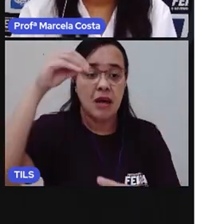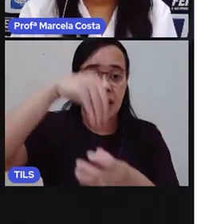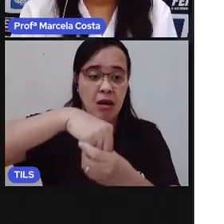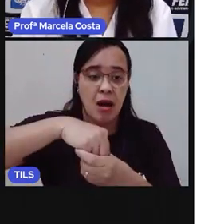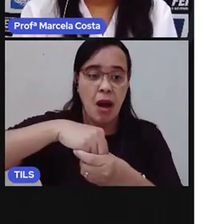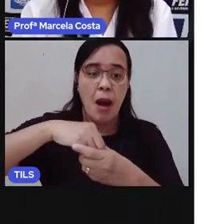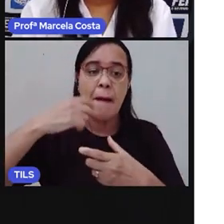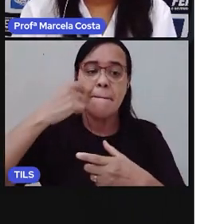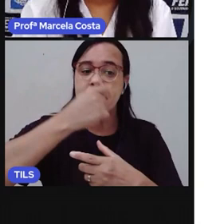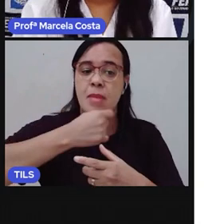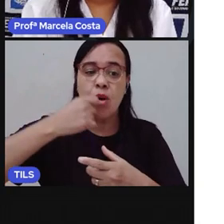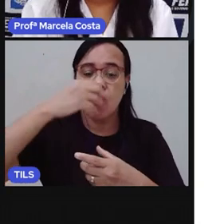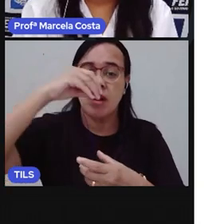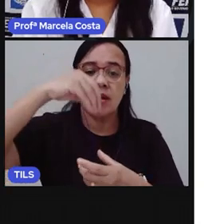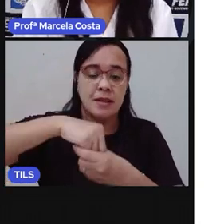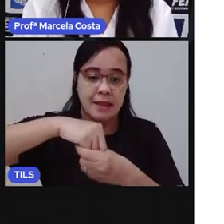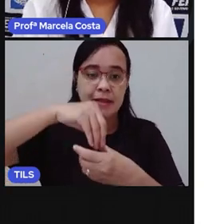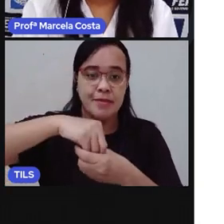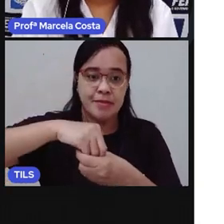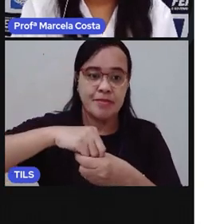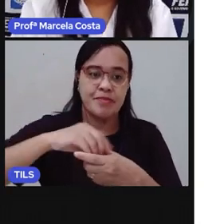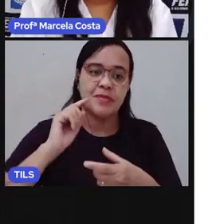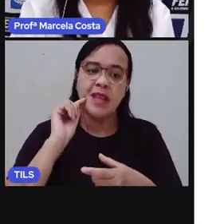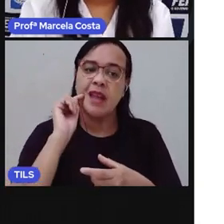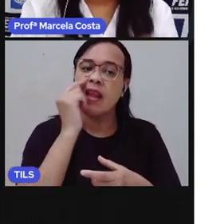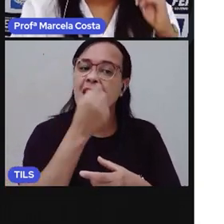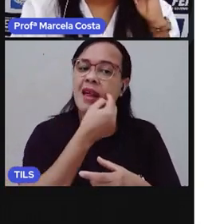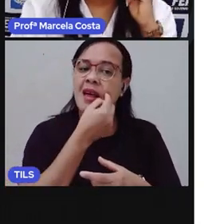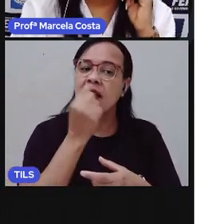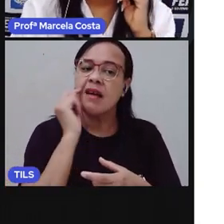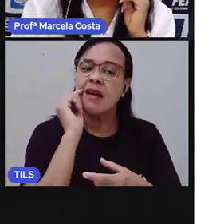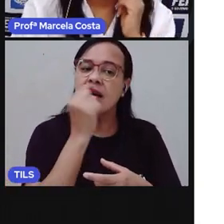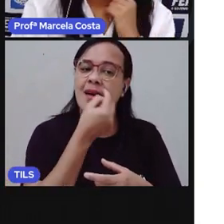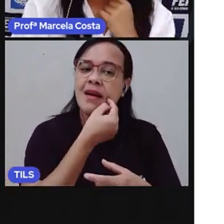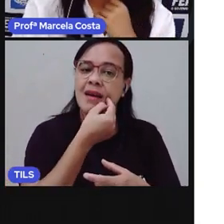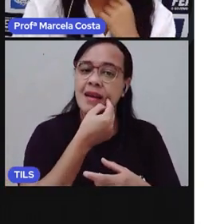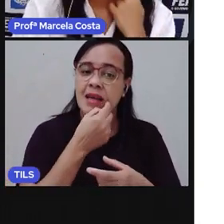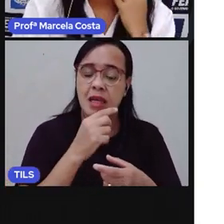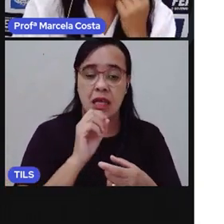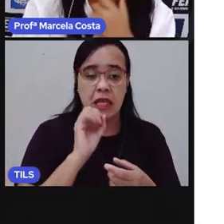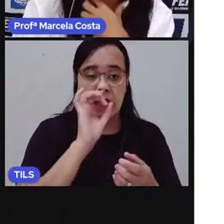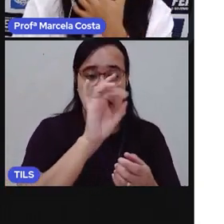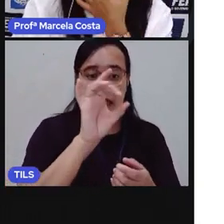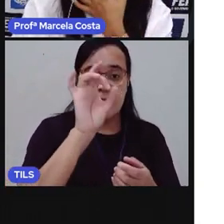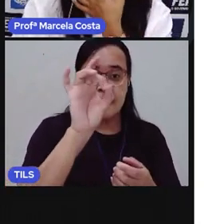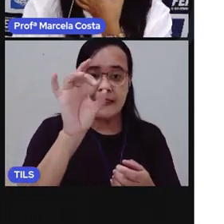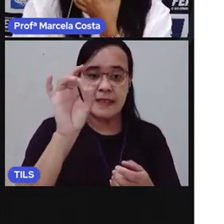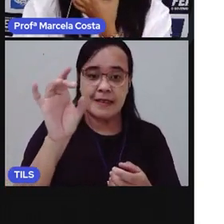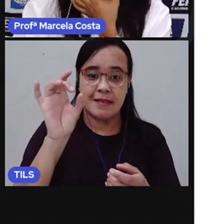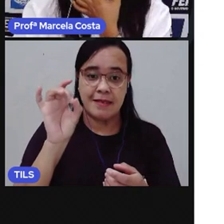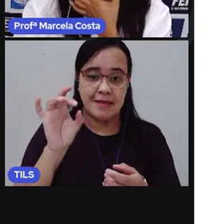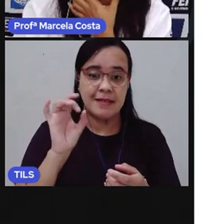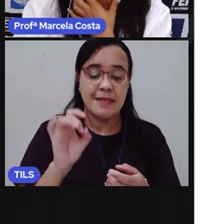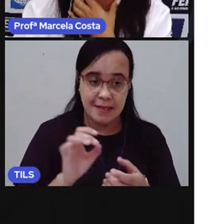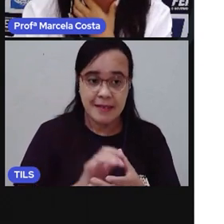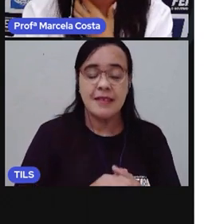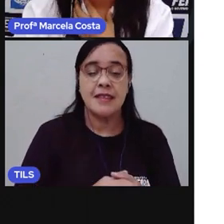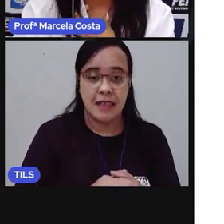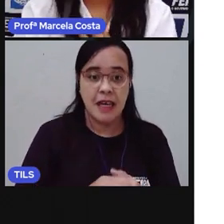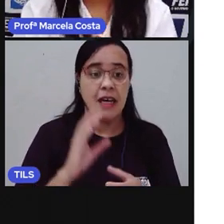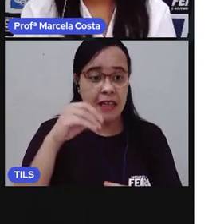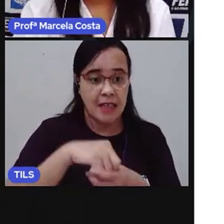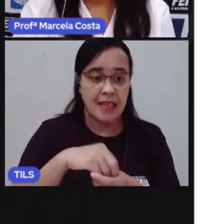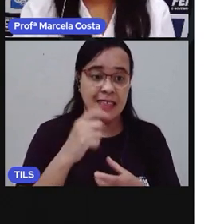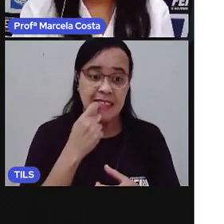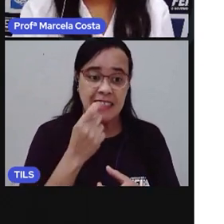olha e essa parte aqui de cima onde tem os dentes e o céu da boca né quem chama de Téo